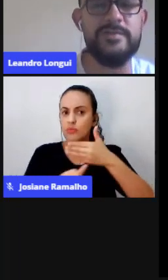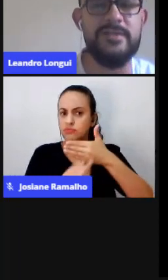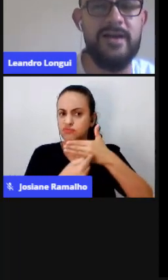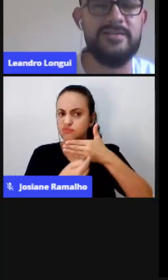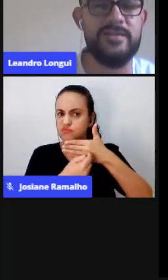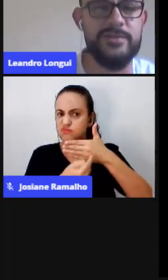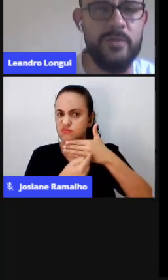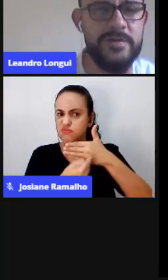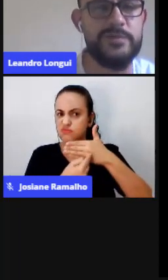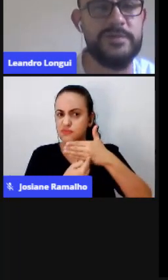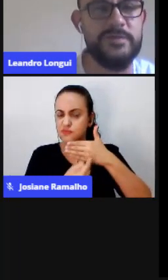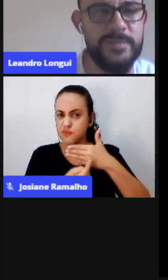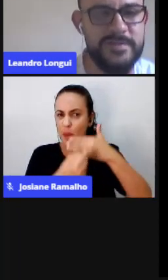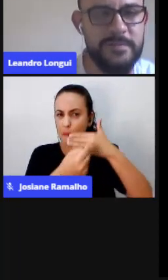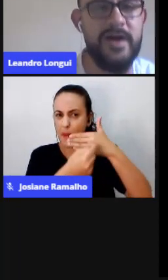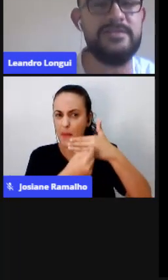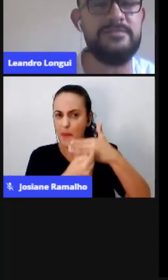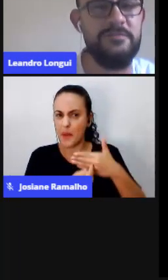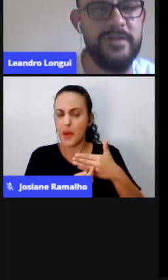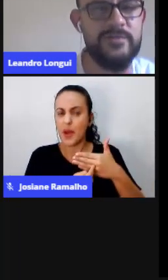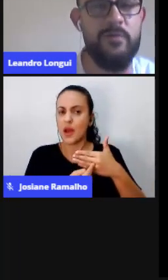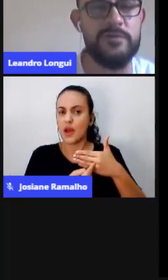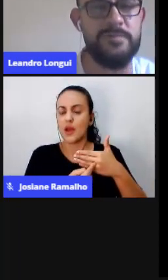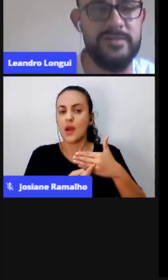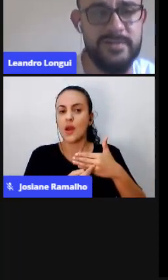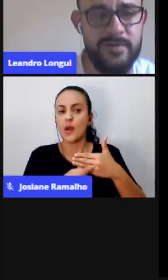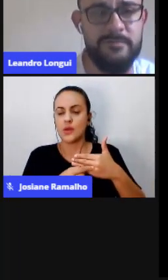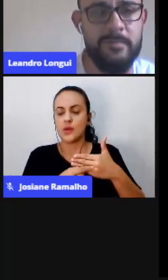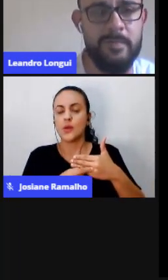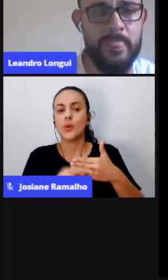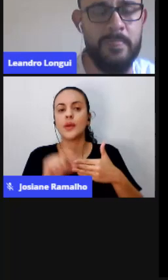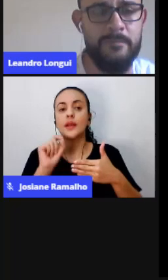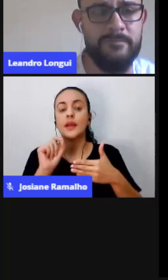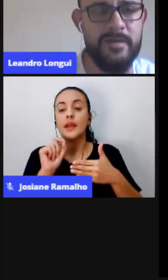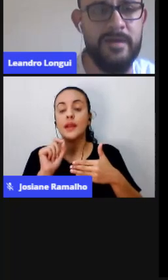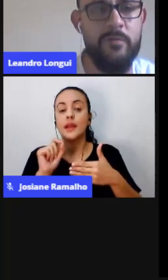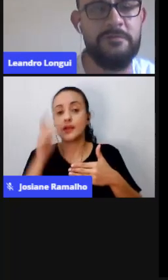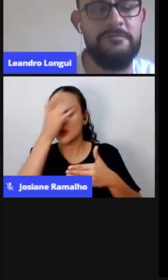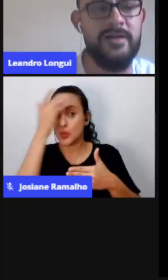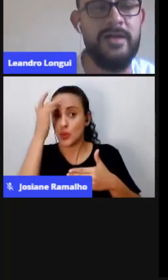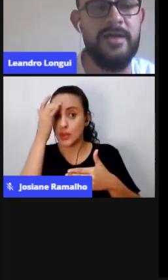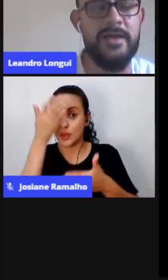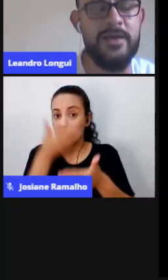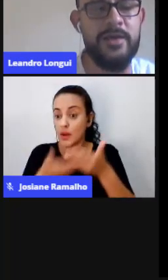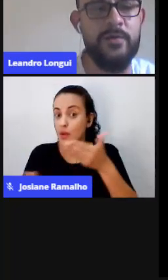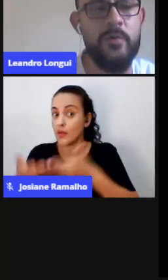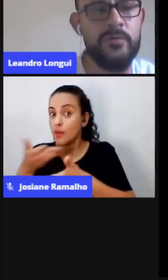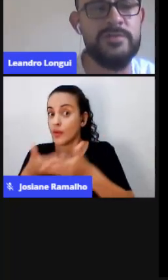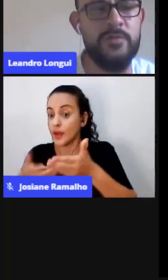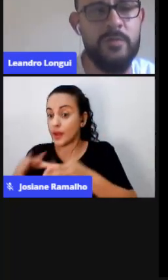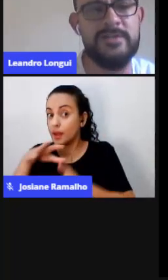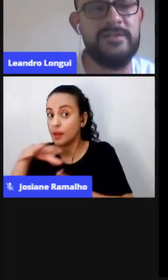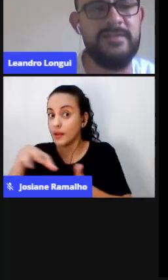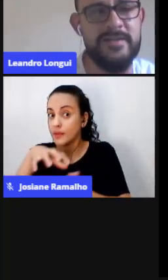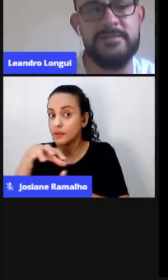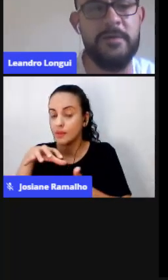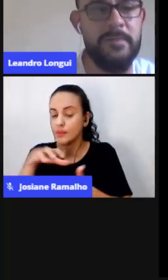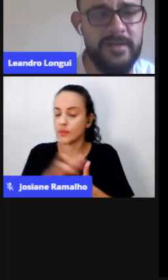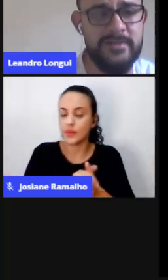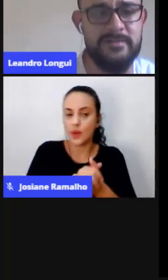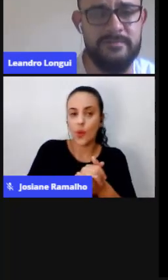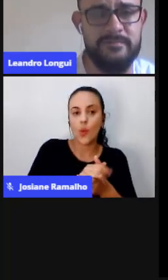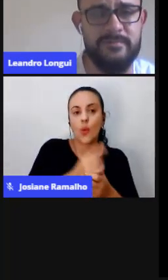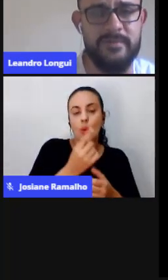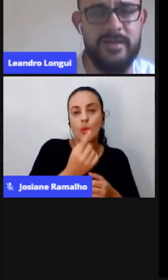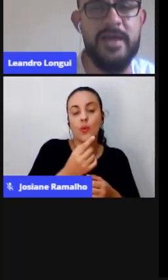de denunciar as ações dos principais envolvidos na conspiração, né? Quando fala que uma das lideranças